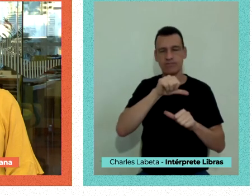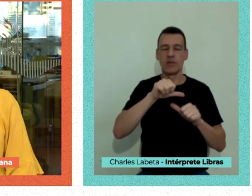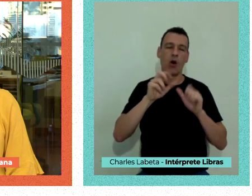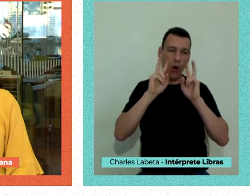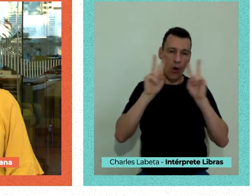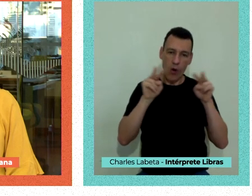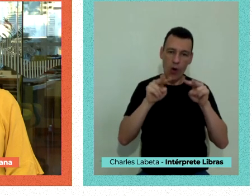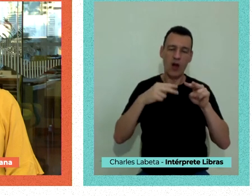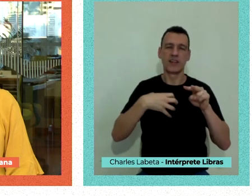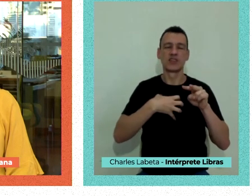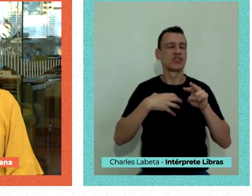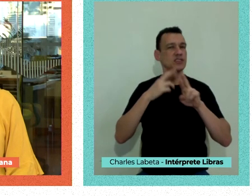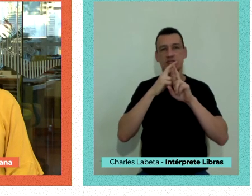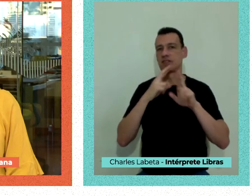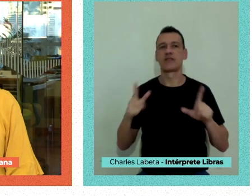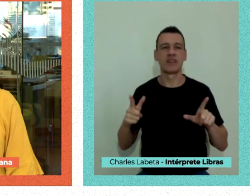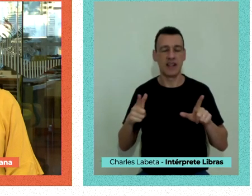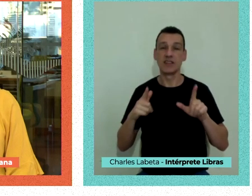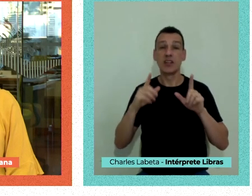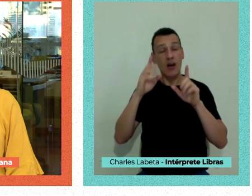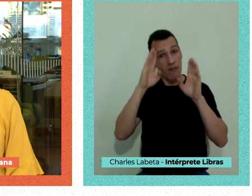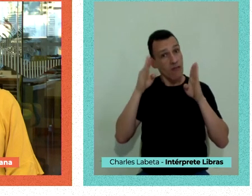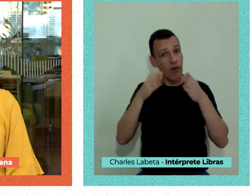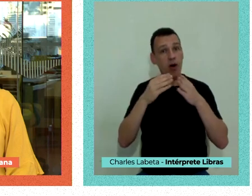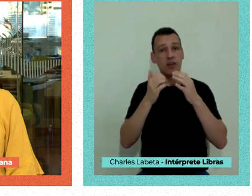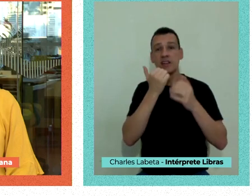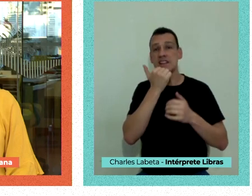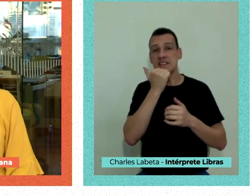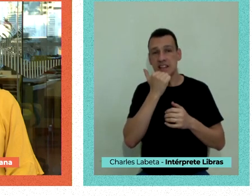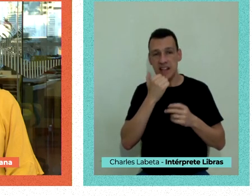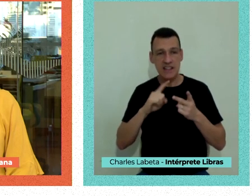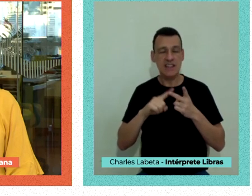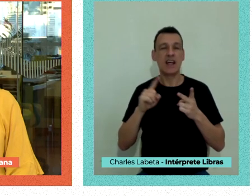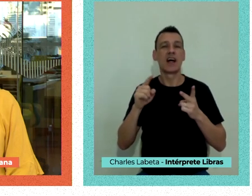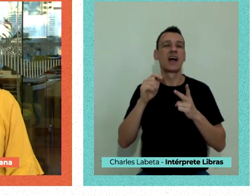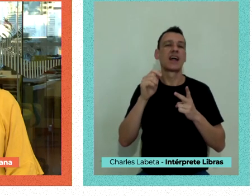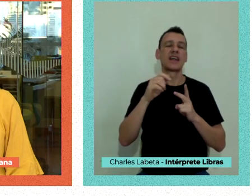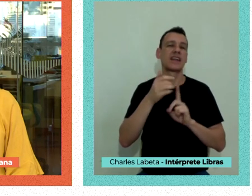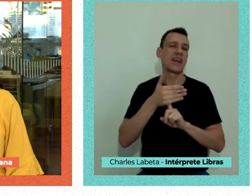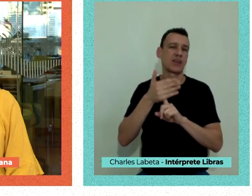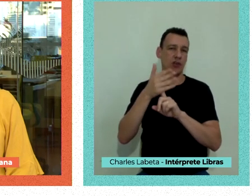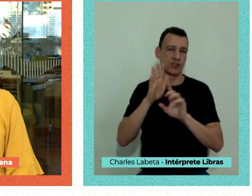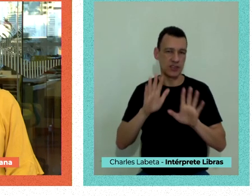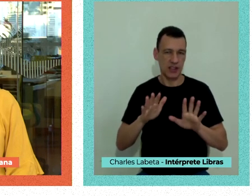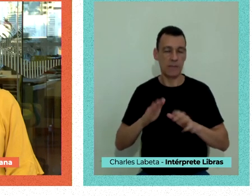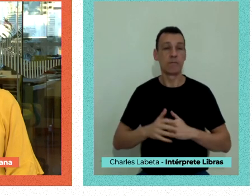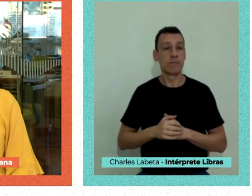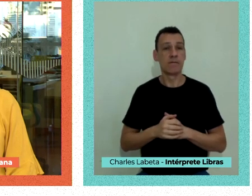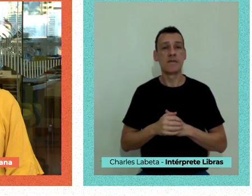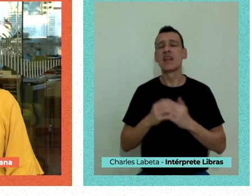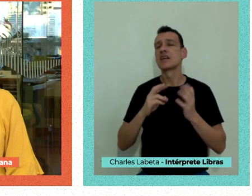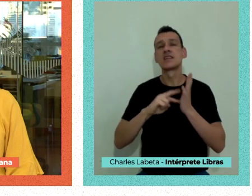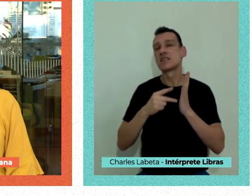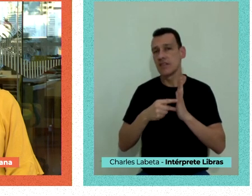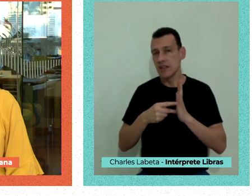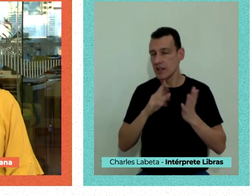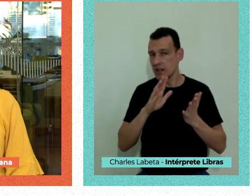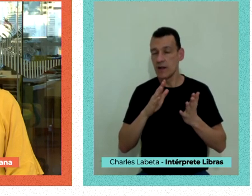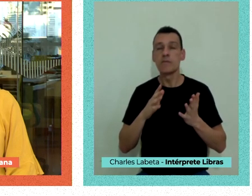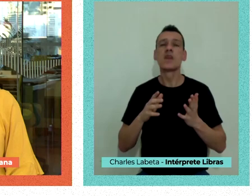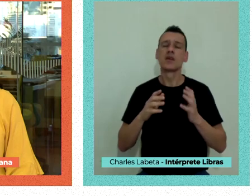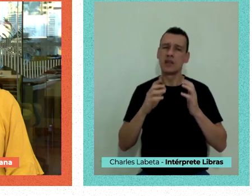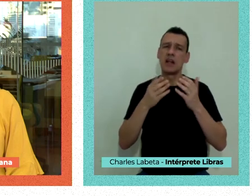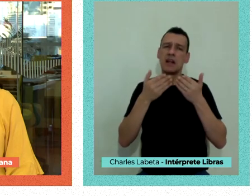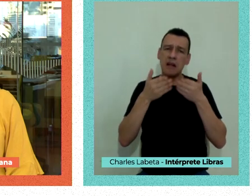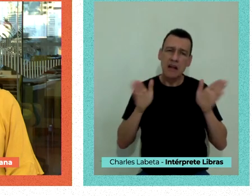tecnologia. Como? Raquel, ela vai dar a possibilidade das pessoas terem acesso a informações